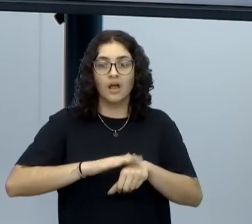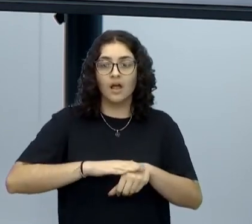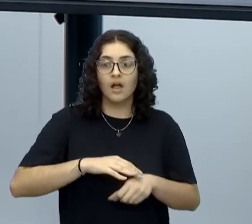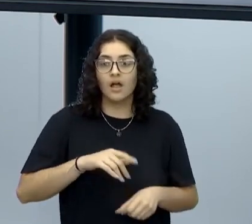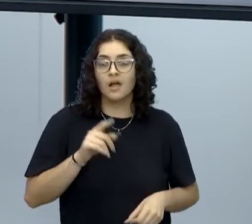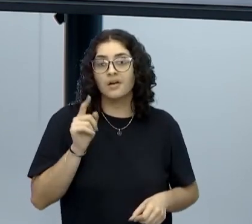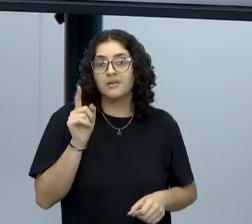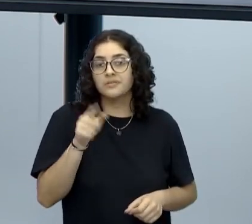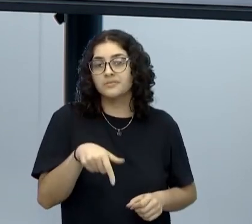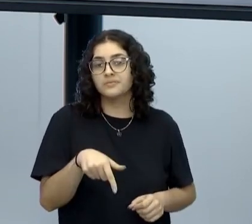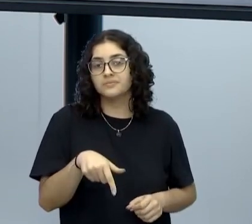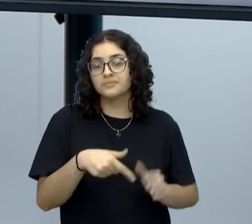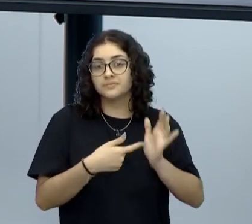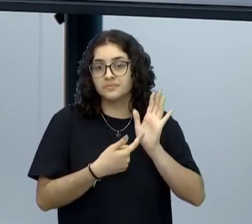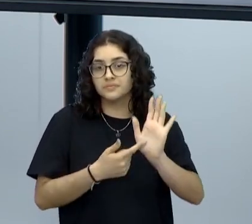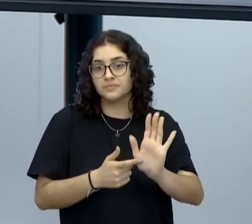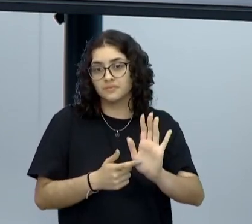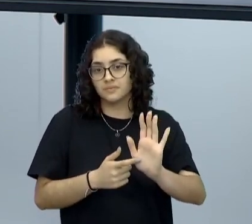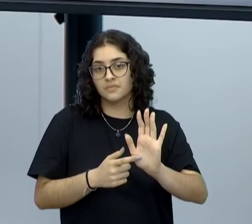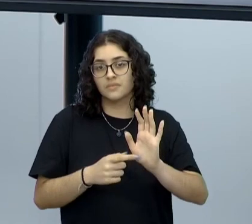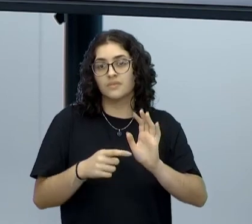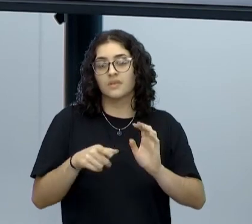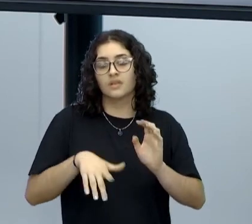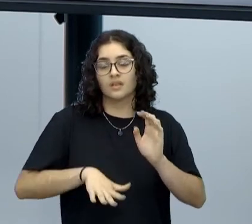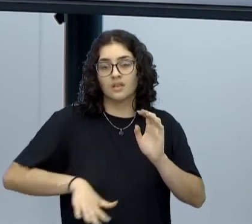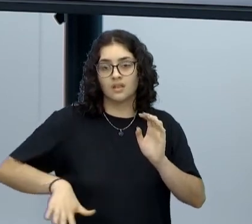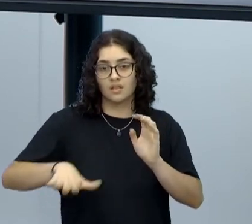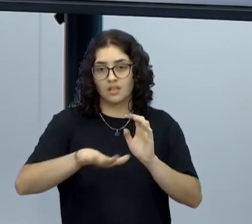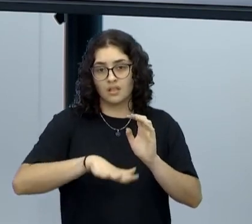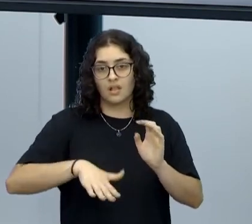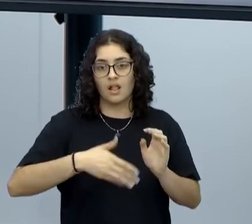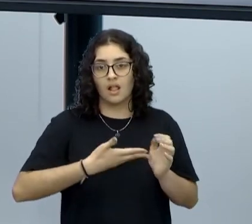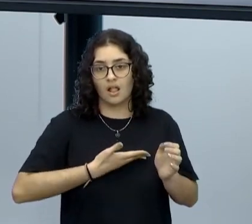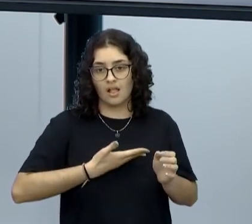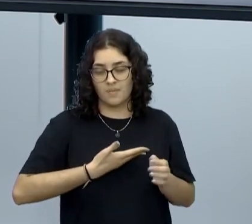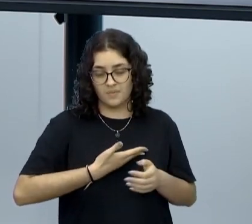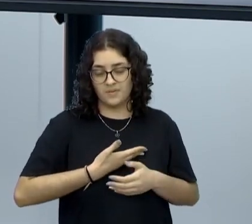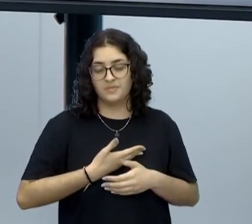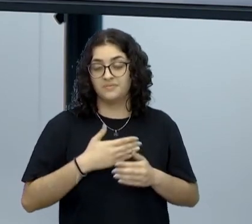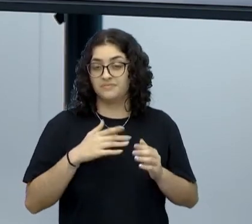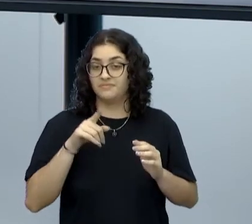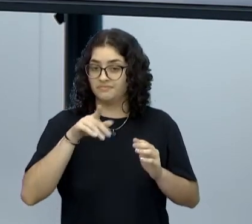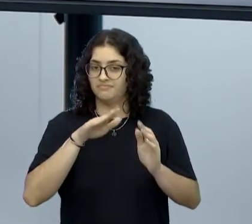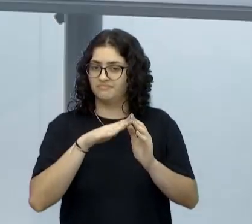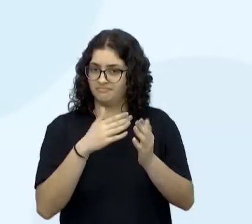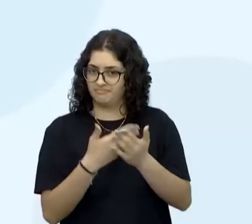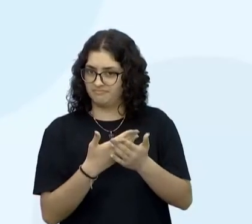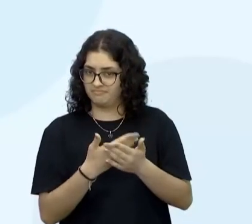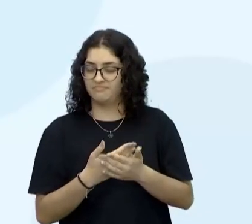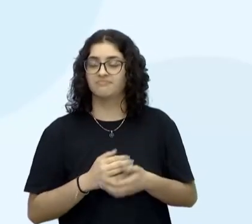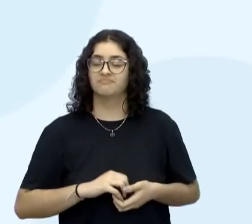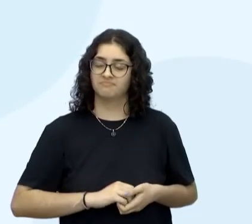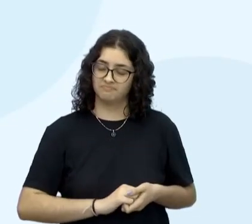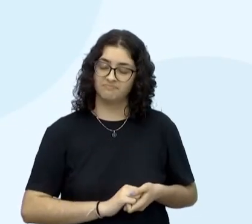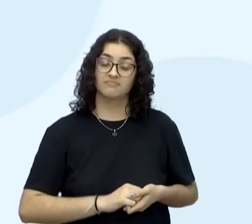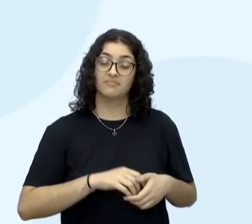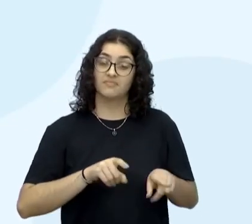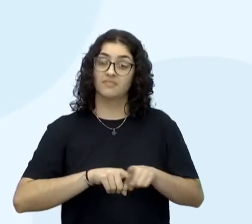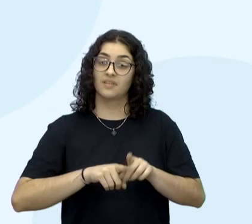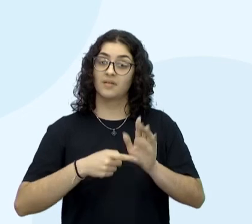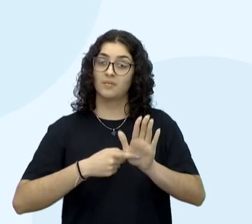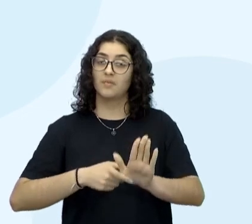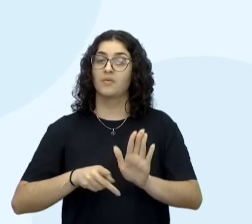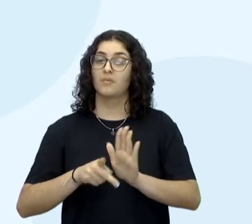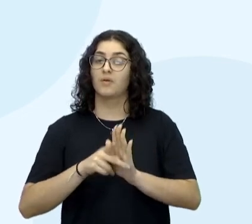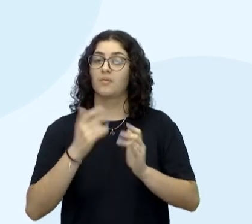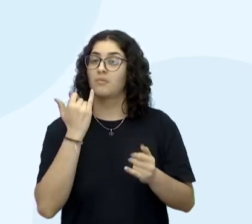de demonstração para os seus colegas da sua escola, tá certo? Tenta mostrar um infográfico também,